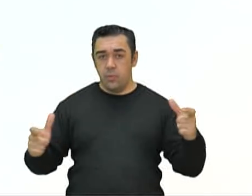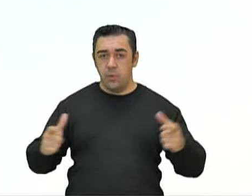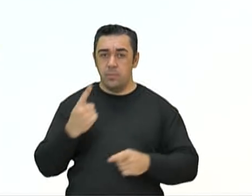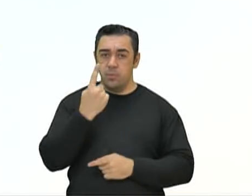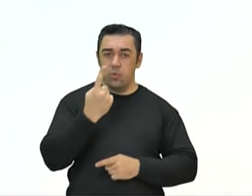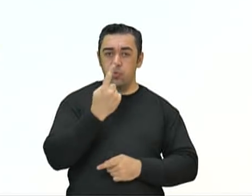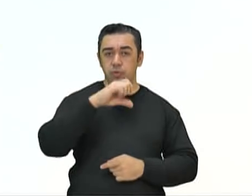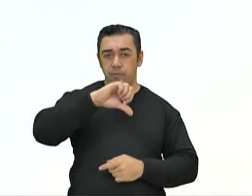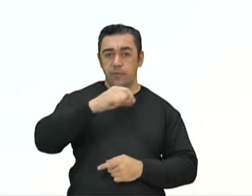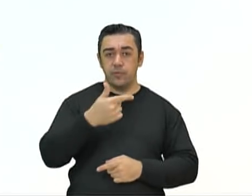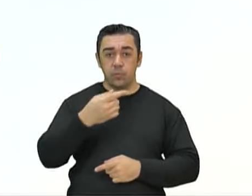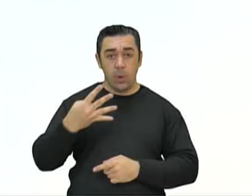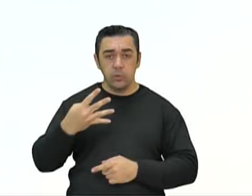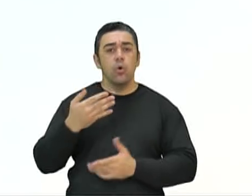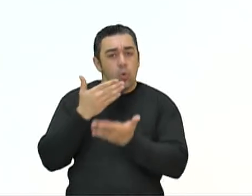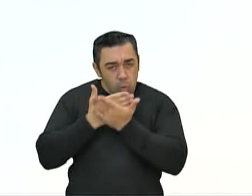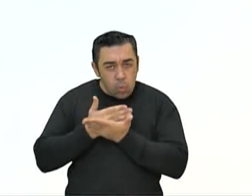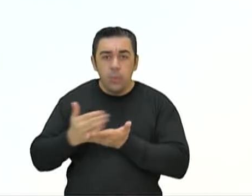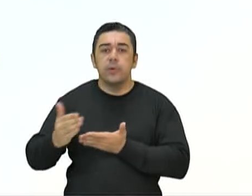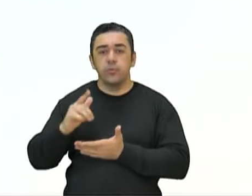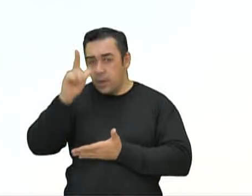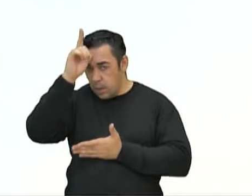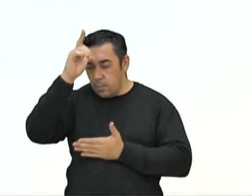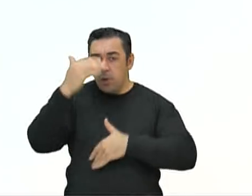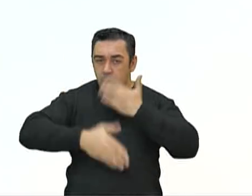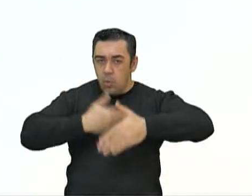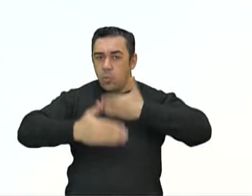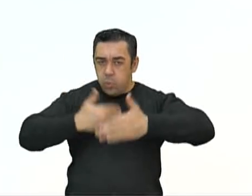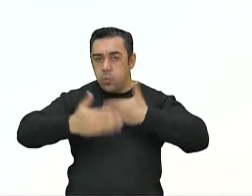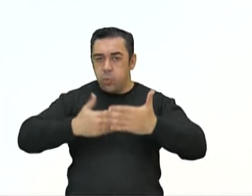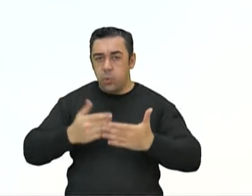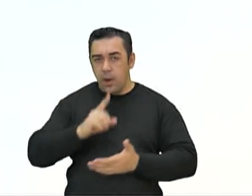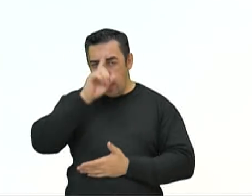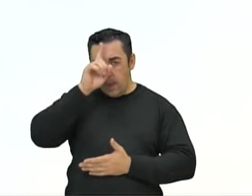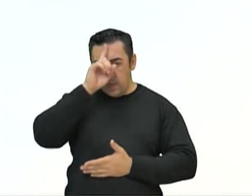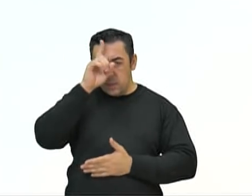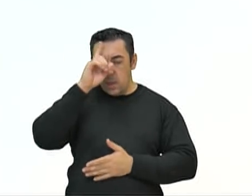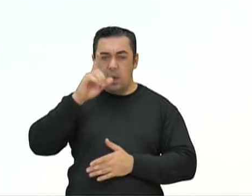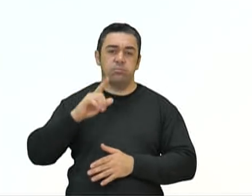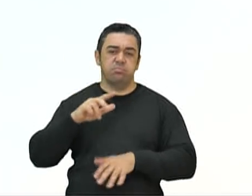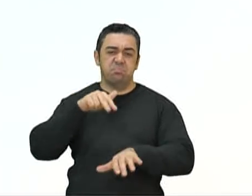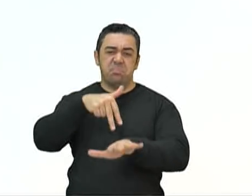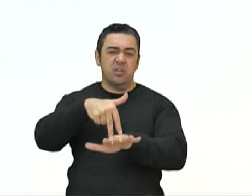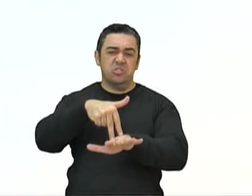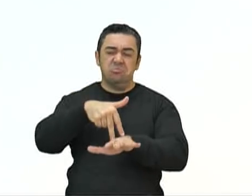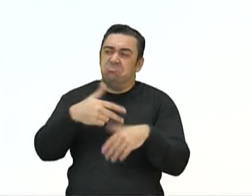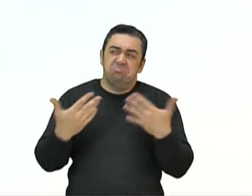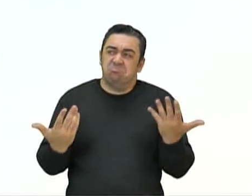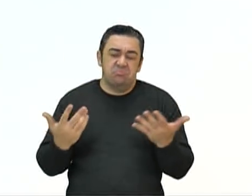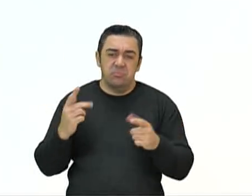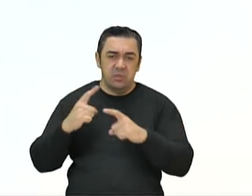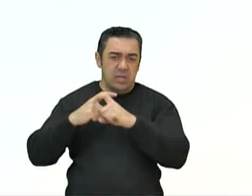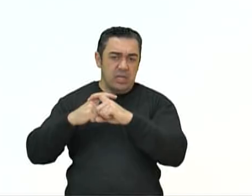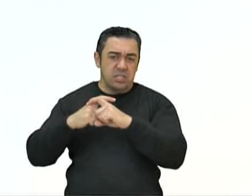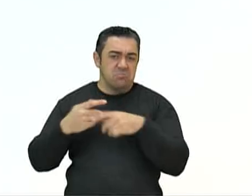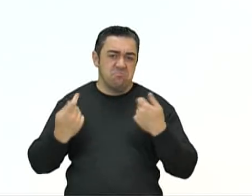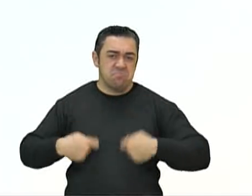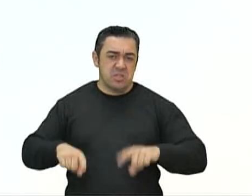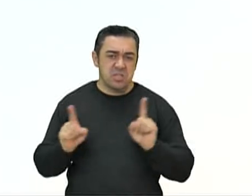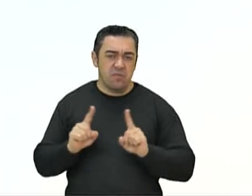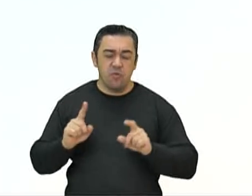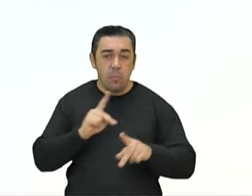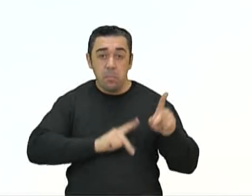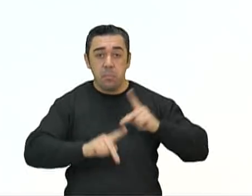a Alemanha entrou numa recuperação muito grande. Então, as ideias nazistas não precisavam mais agora, a população